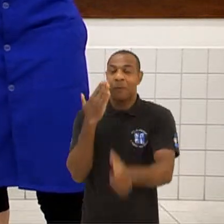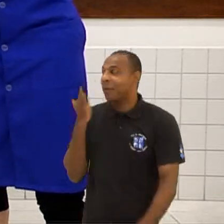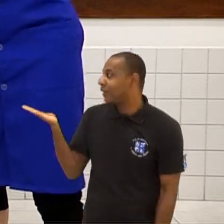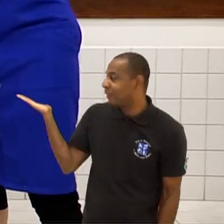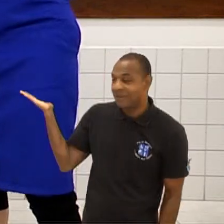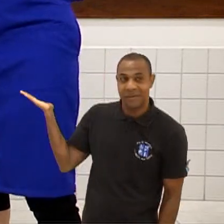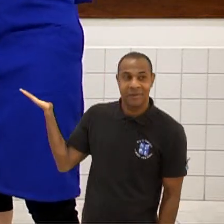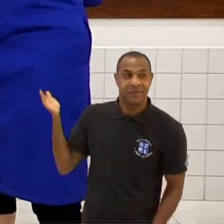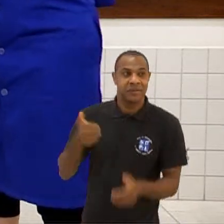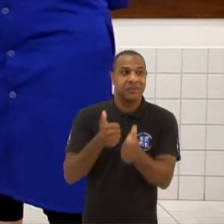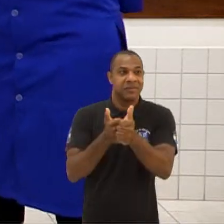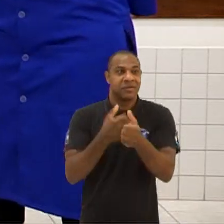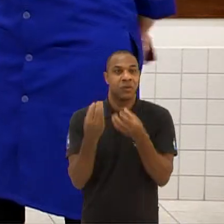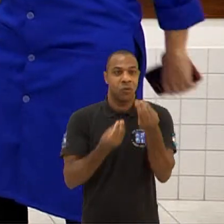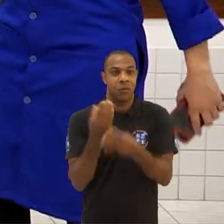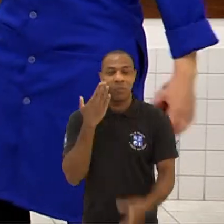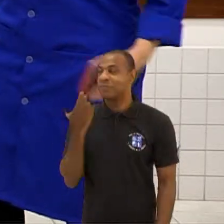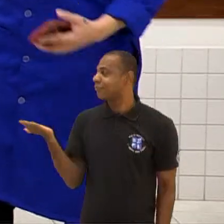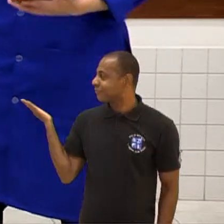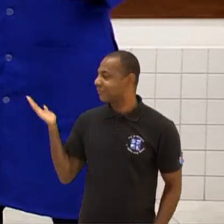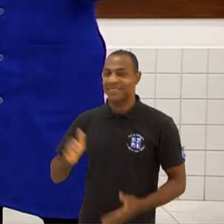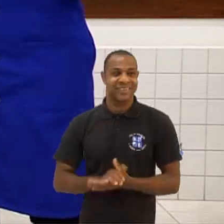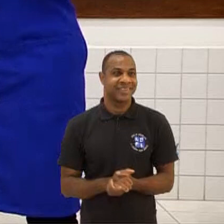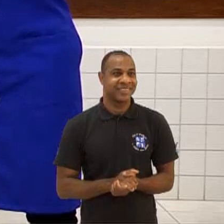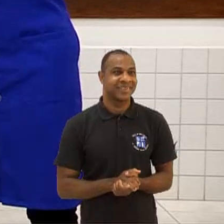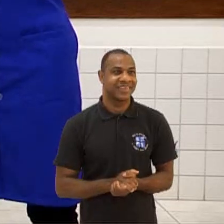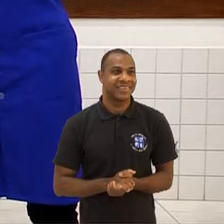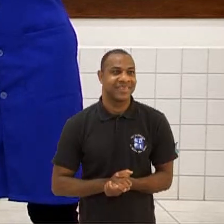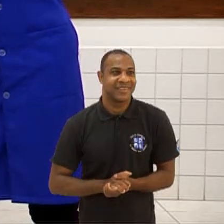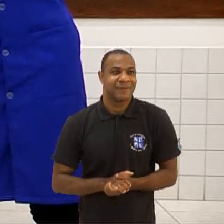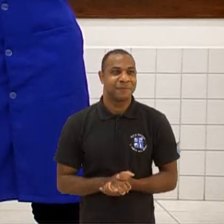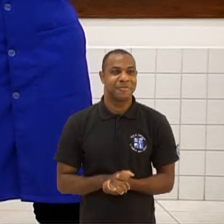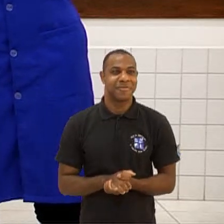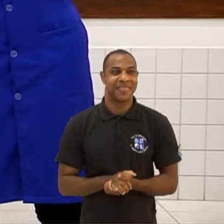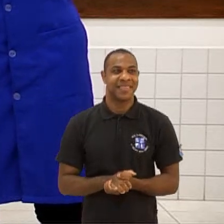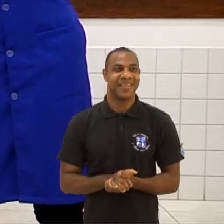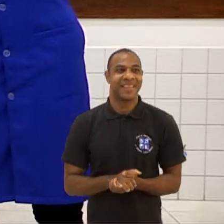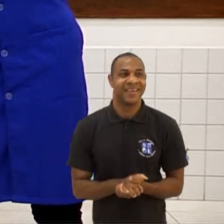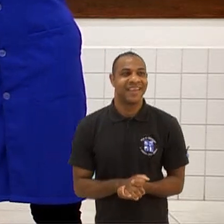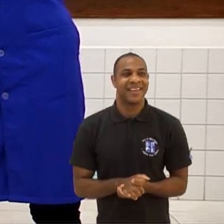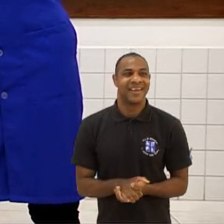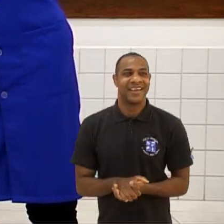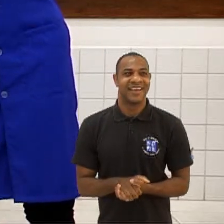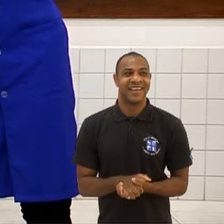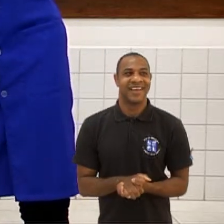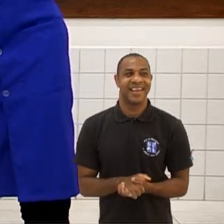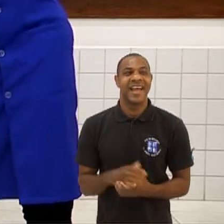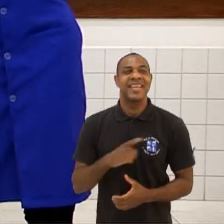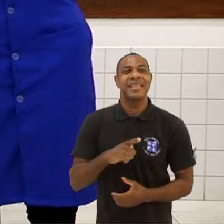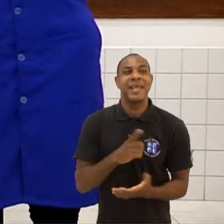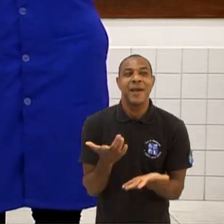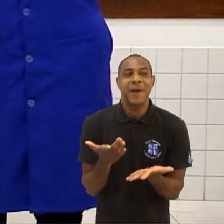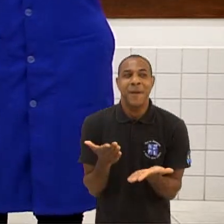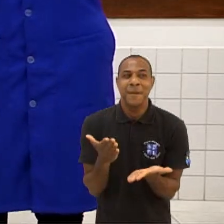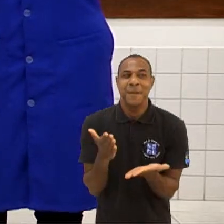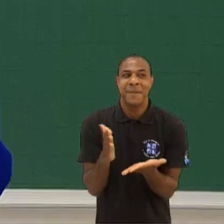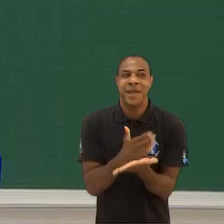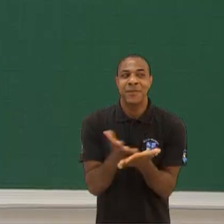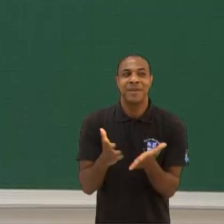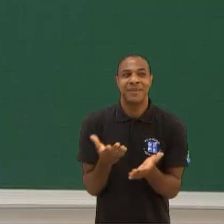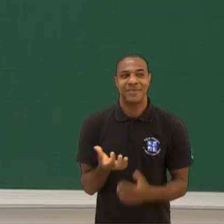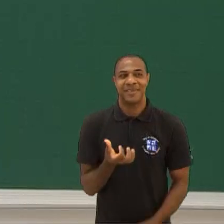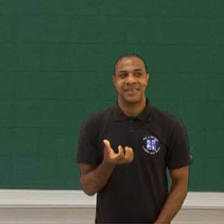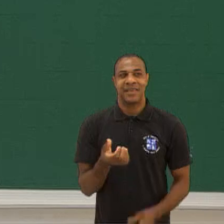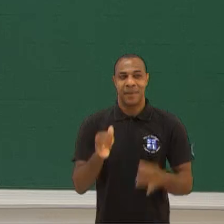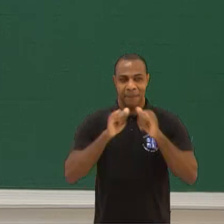tem 60 metros. 60 metros. Muito bem. Parabéns para você que acertou. Temos aqui mais algumas mensagens, vamos